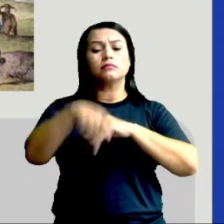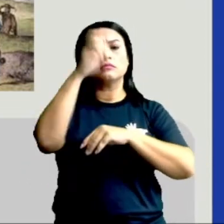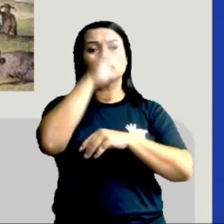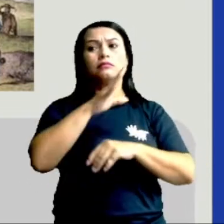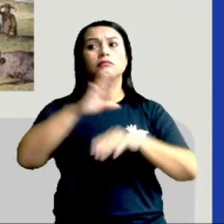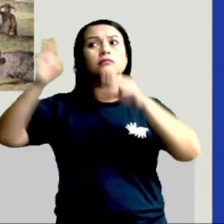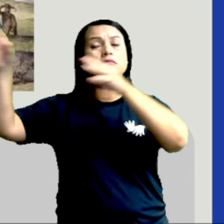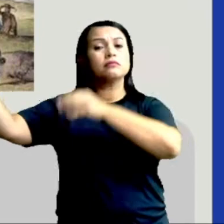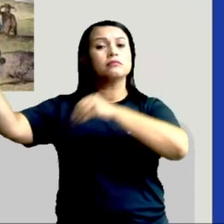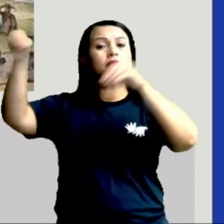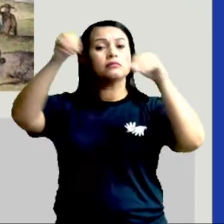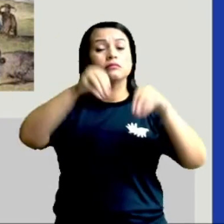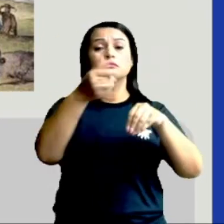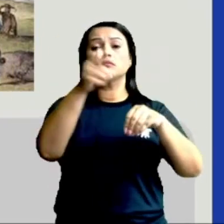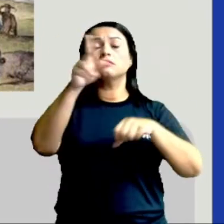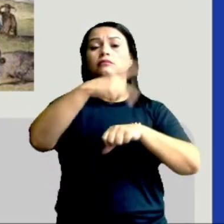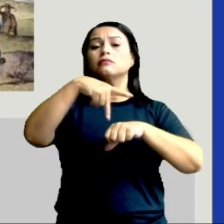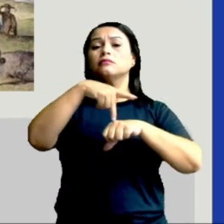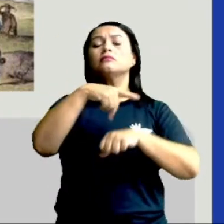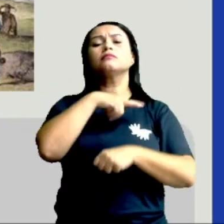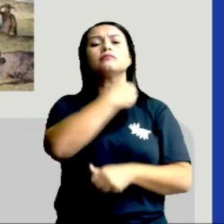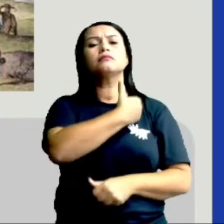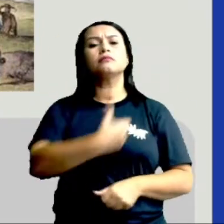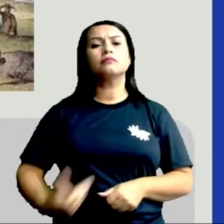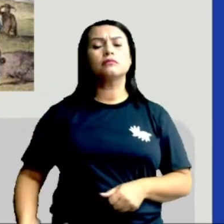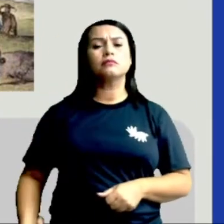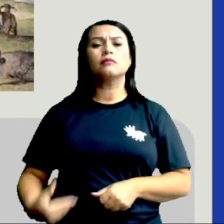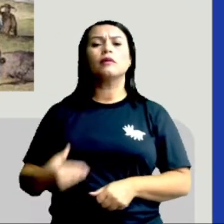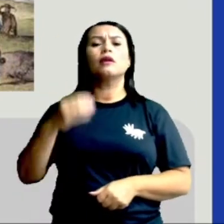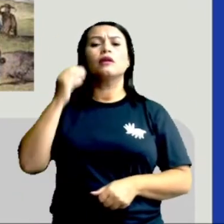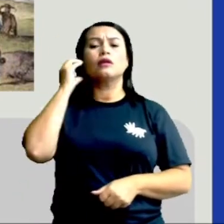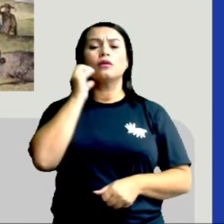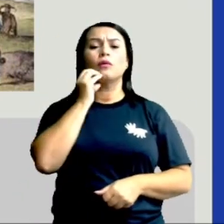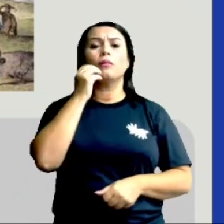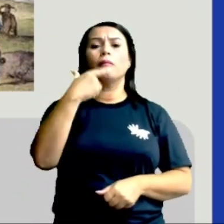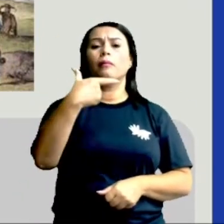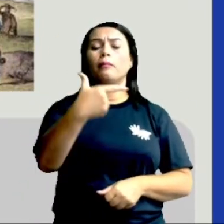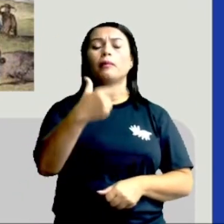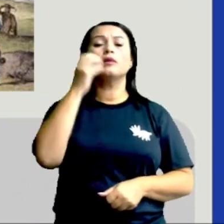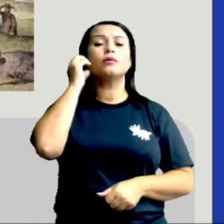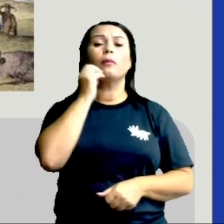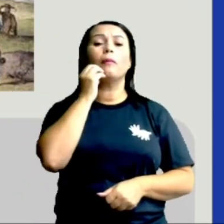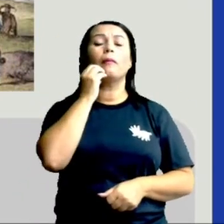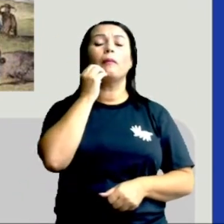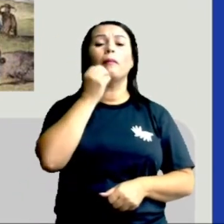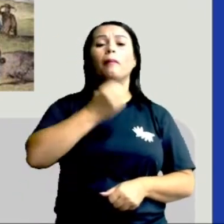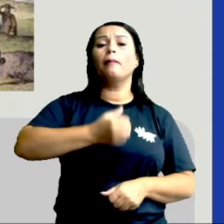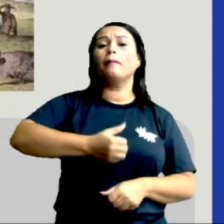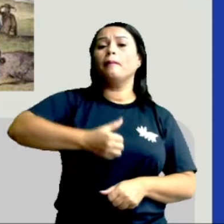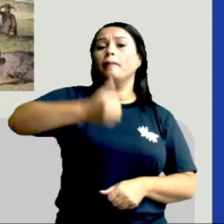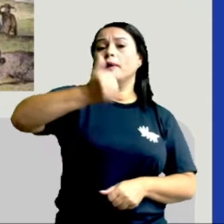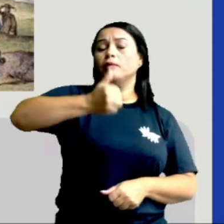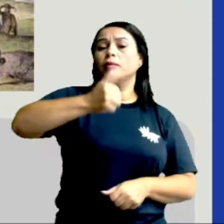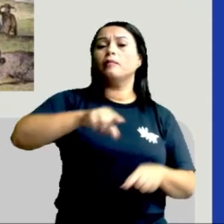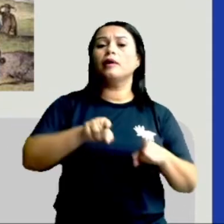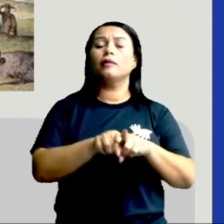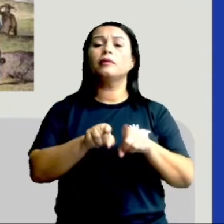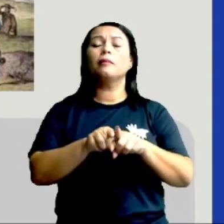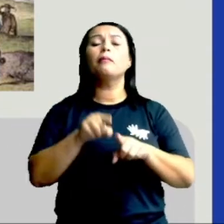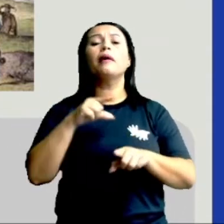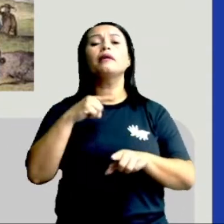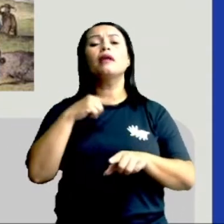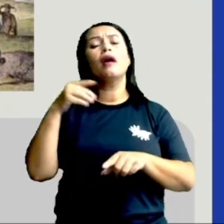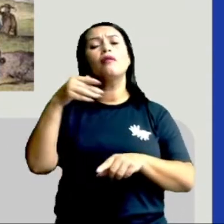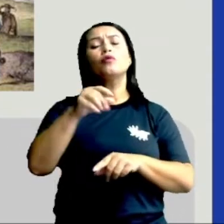brasileiras. No governo de Dom João VI e no de Dom Pedro I, houve financiamento para a vinda dos